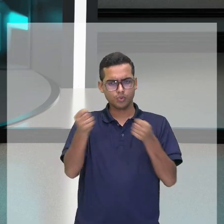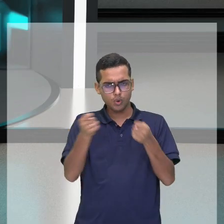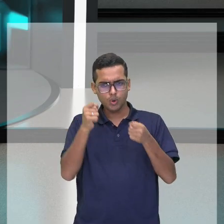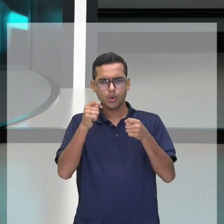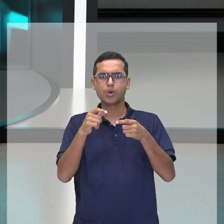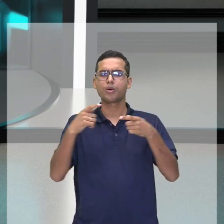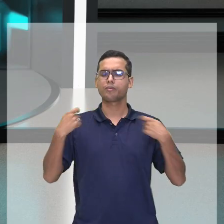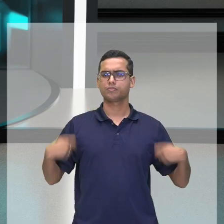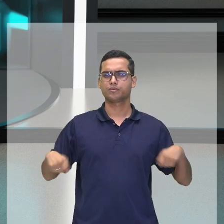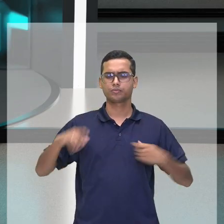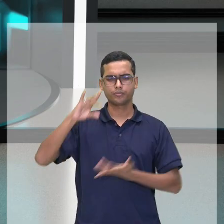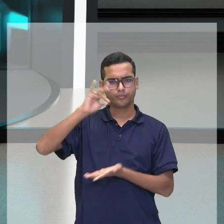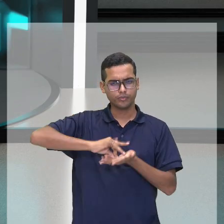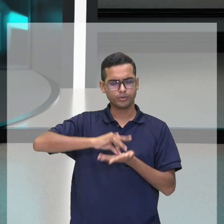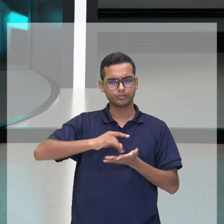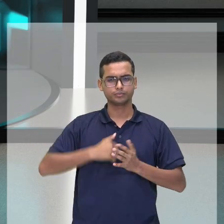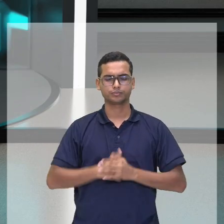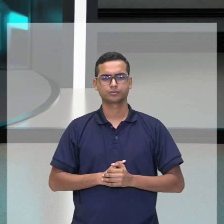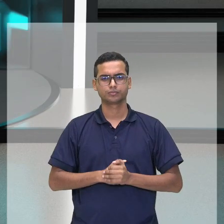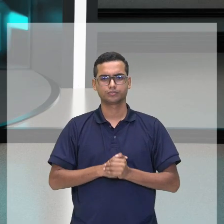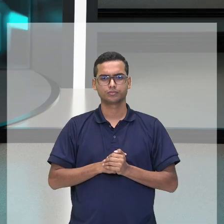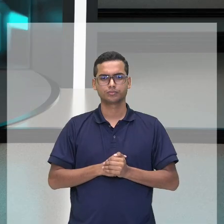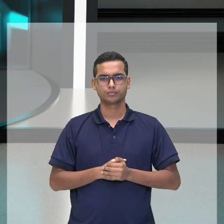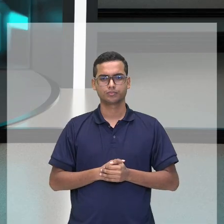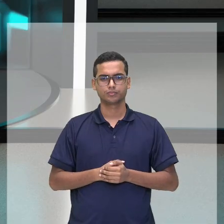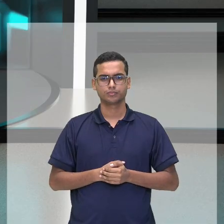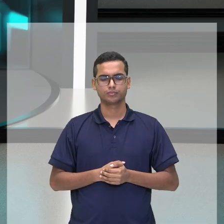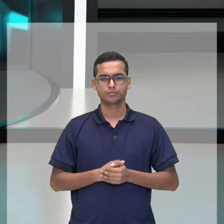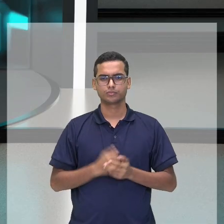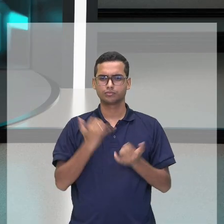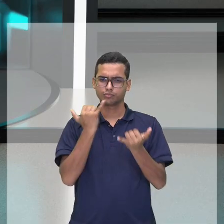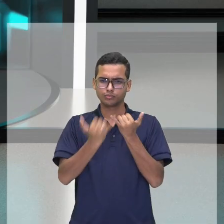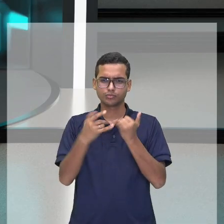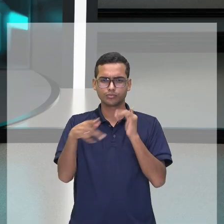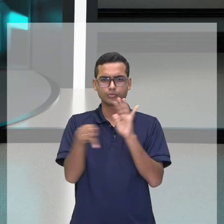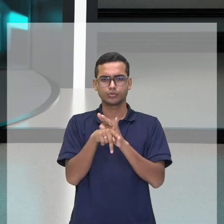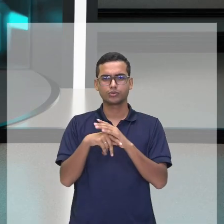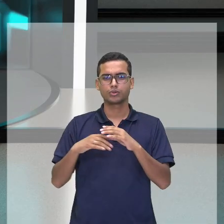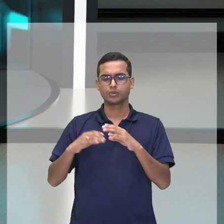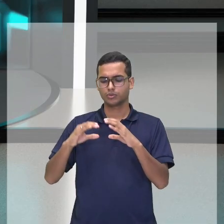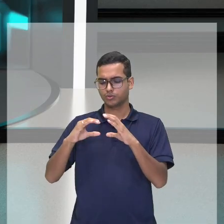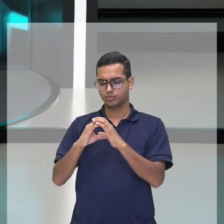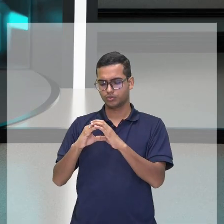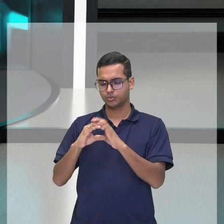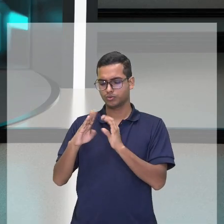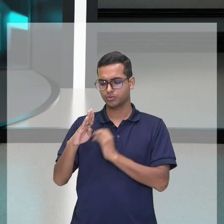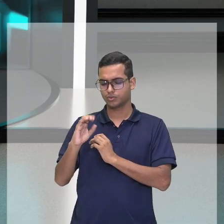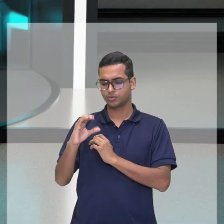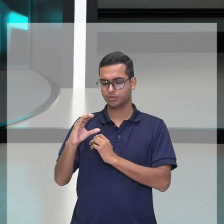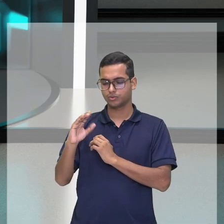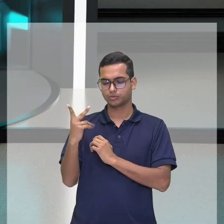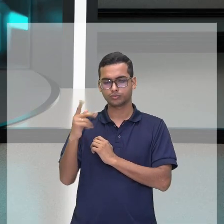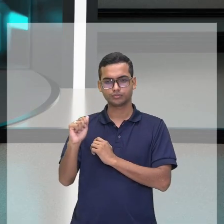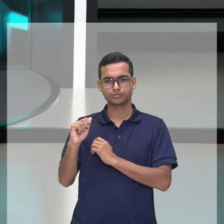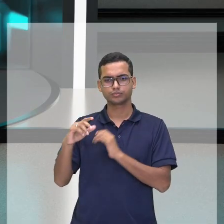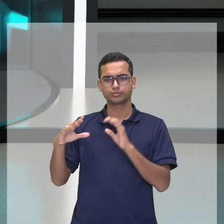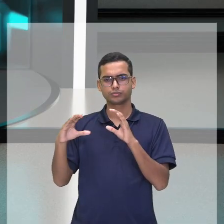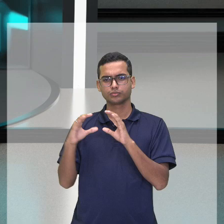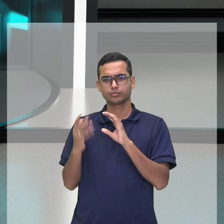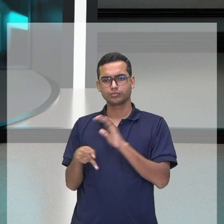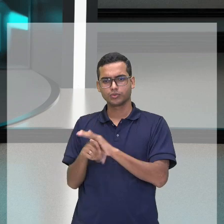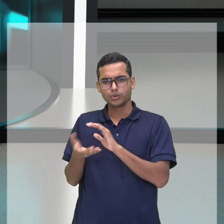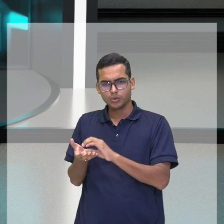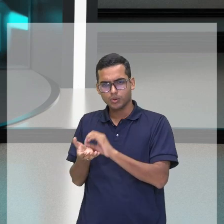É a mesma coisa quando você vai jogar uma bolinha, né? No caso da bocha, que a gente vai ver já já, quando você joga uma bolinha para